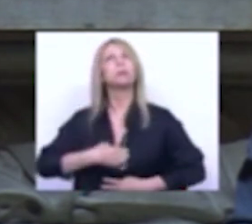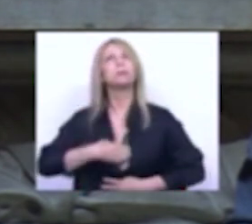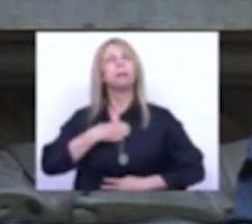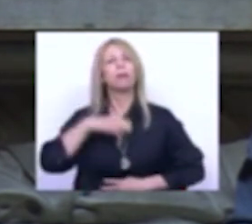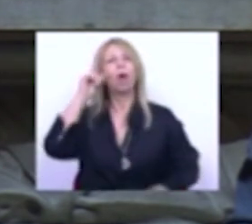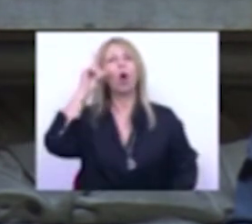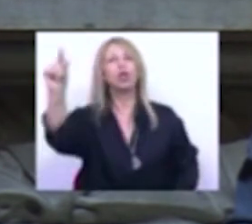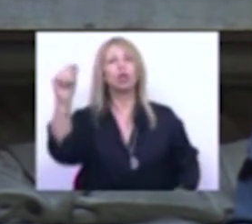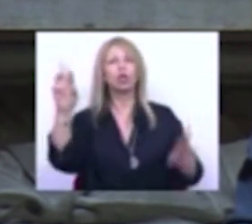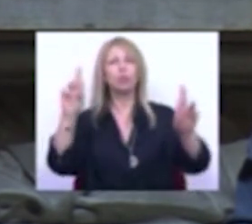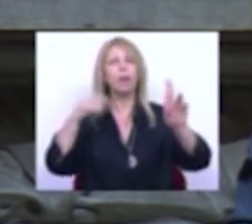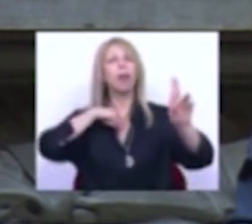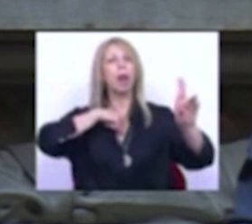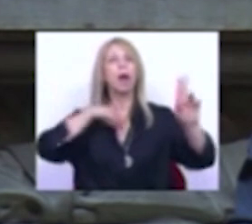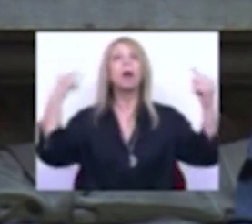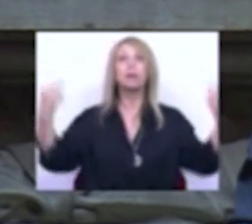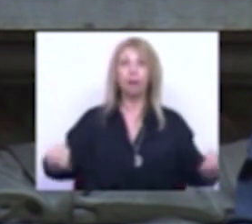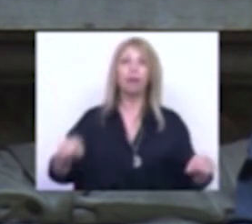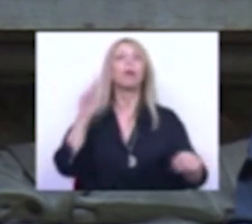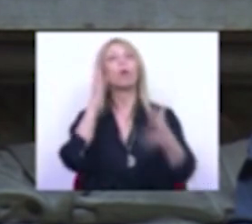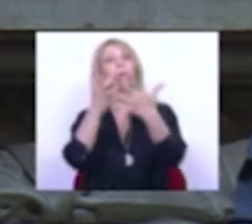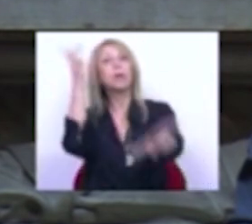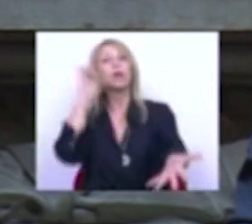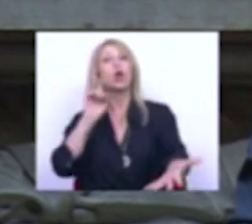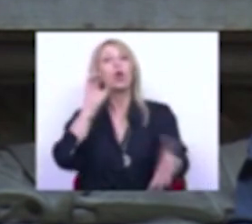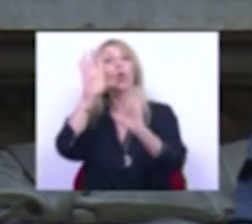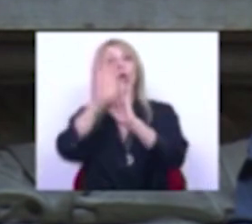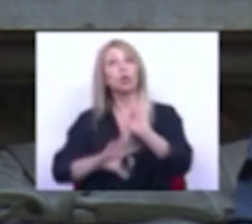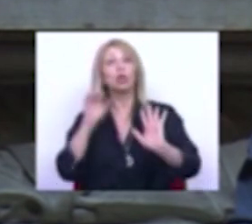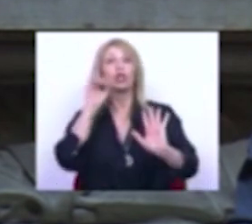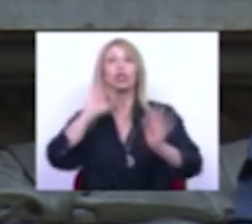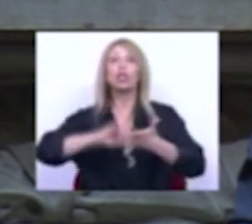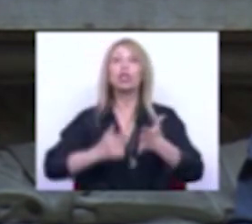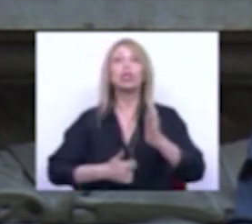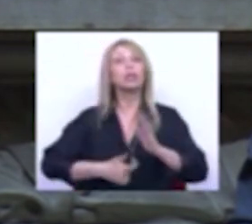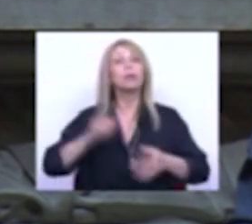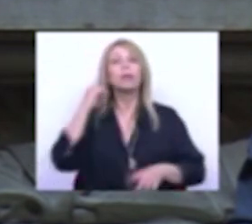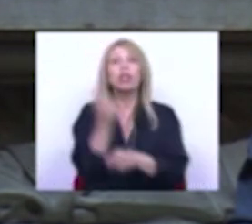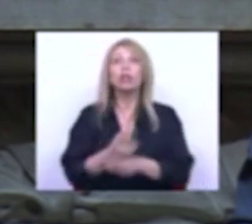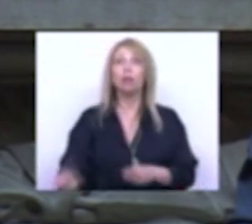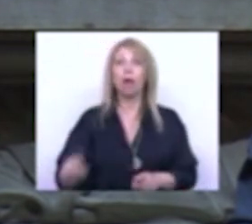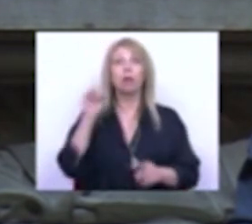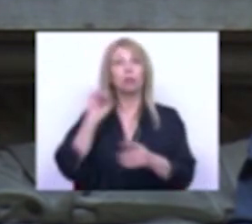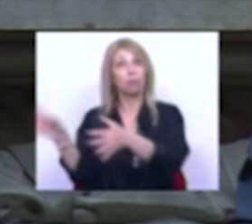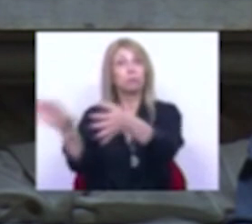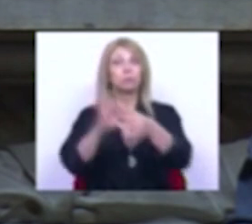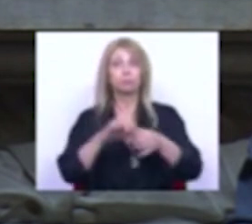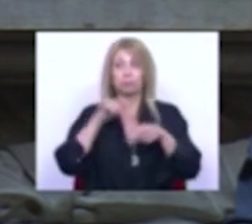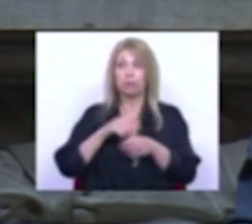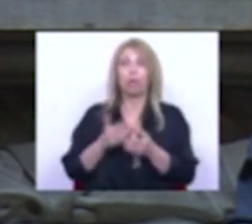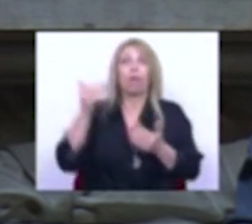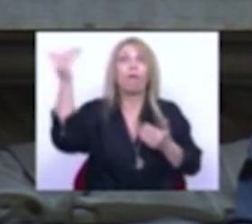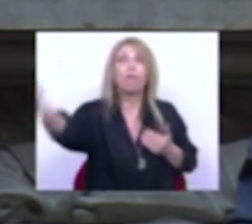ao reconhecimento pelas qualidades excepcionais que cá dentro e lá fora é unânime quanto às nossas Forças Armadas,